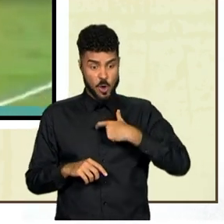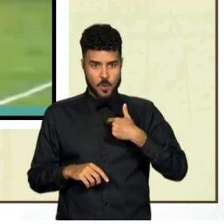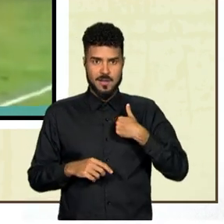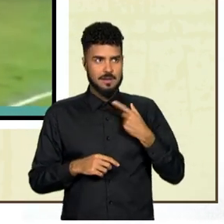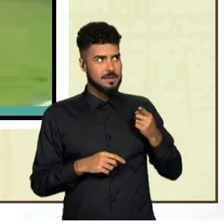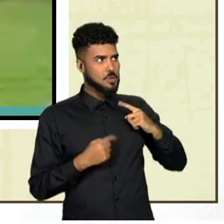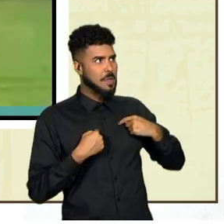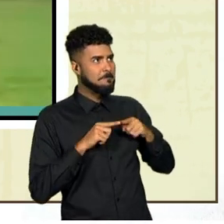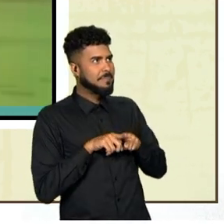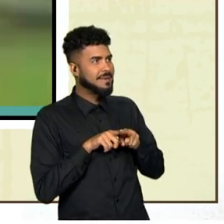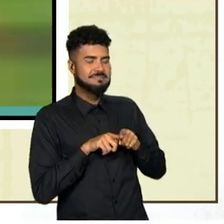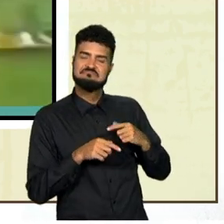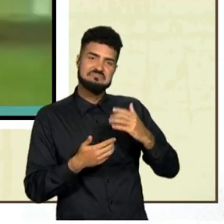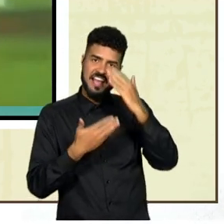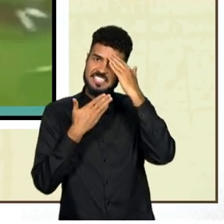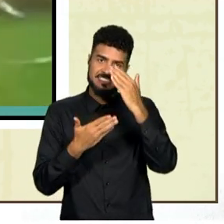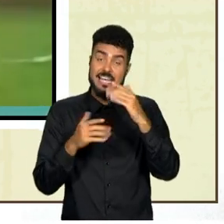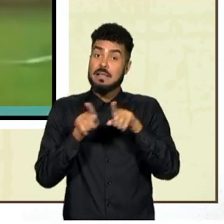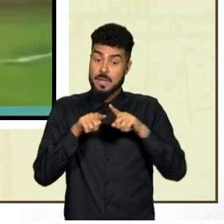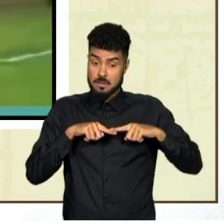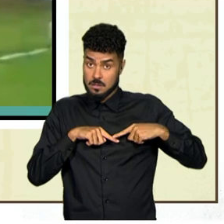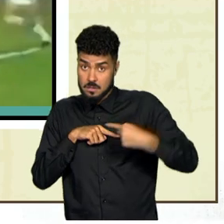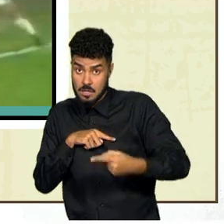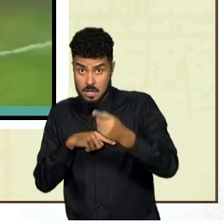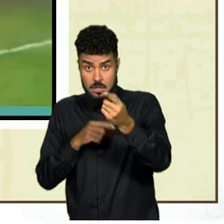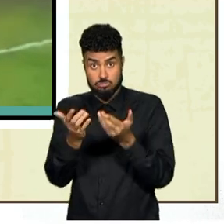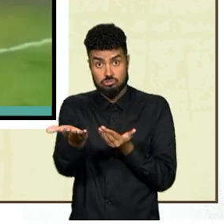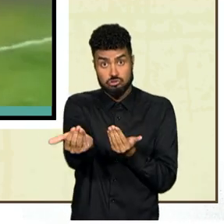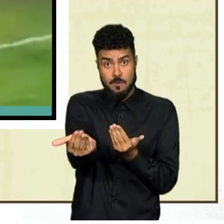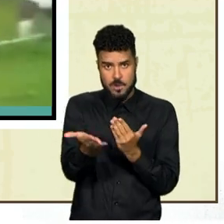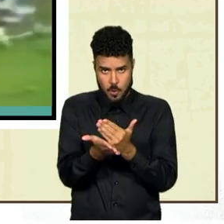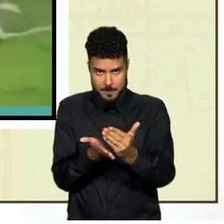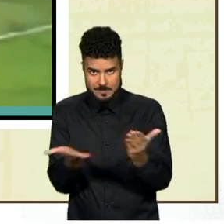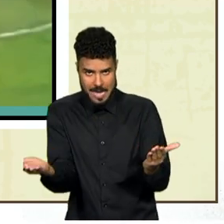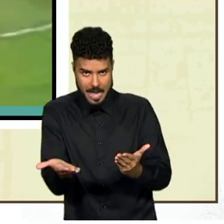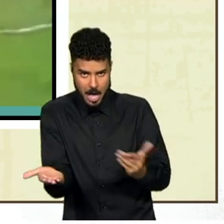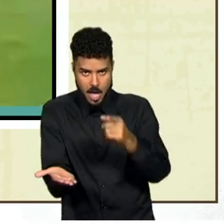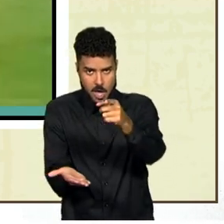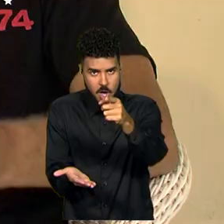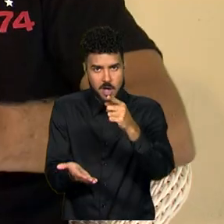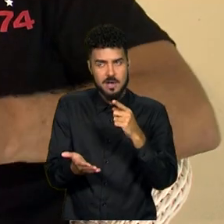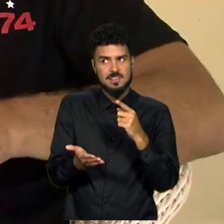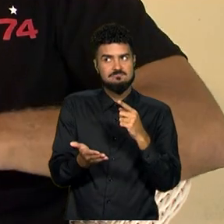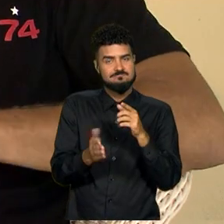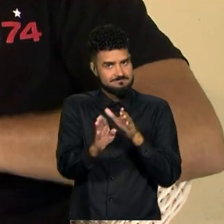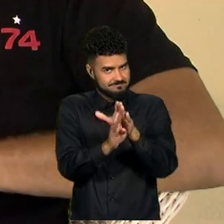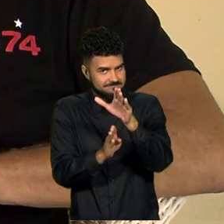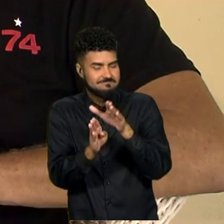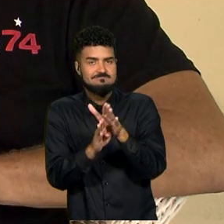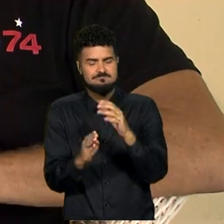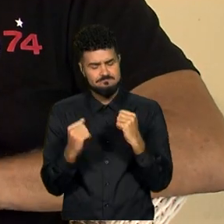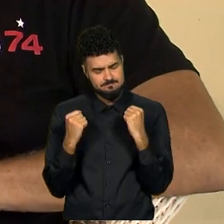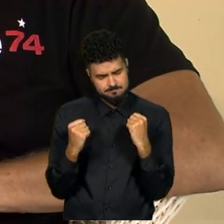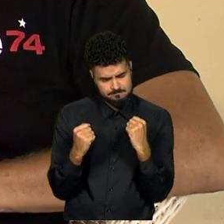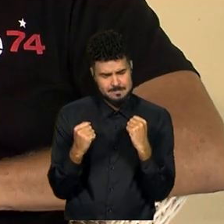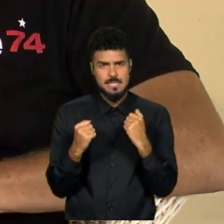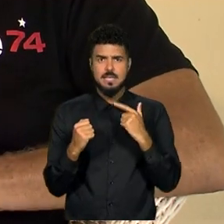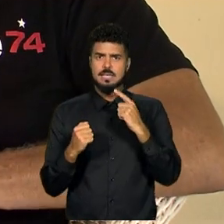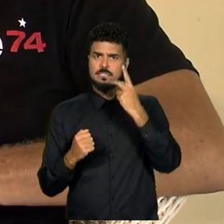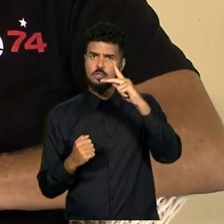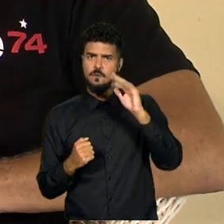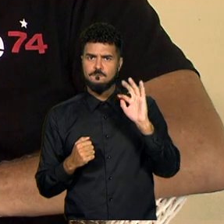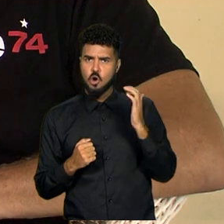que, até para essa garotada que está iniciando, essa geração que está iniciando, que segure e agarre com força,